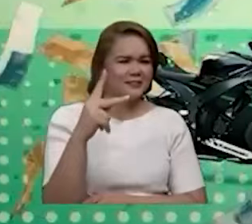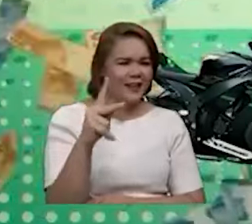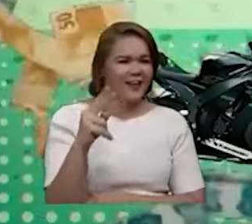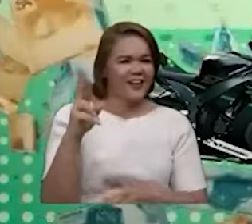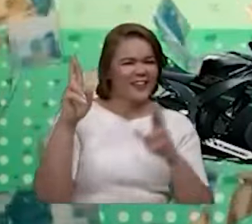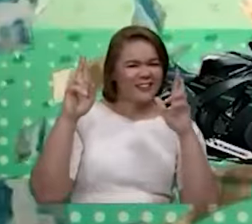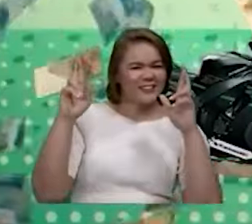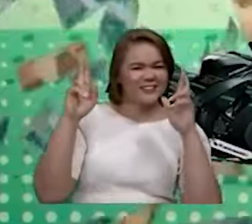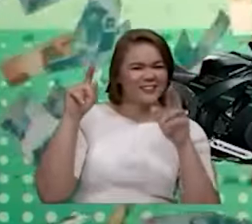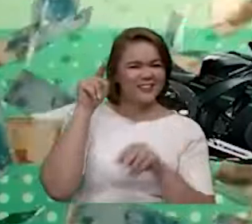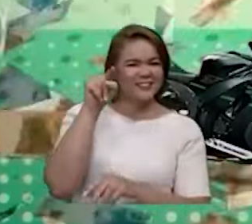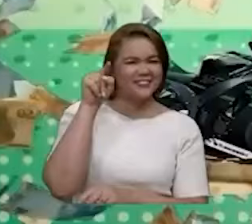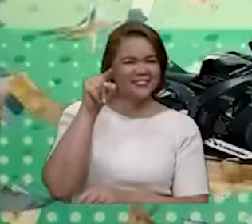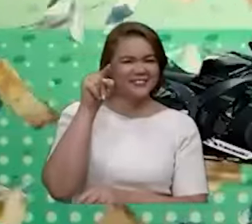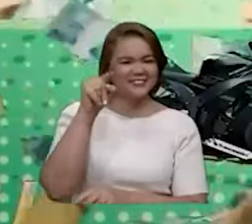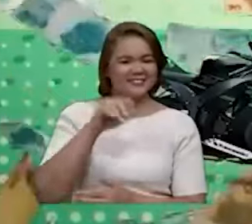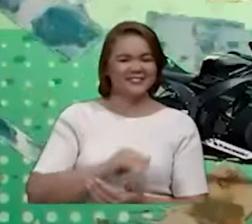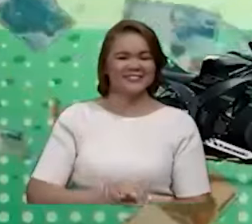por você.